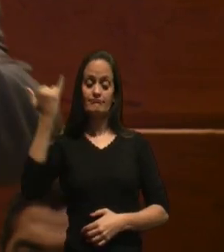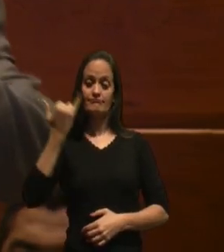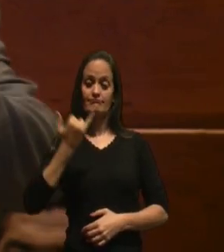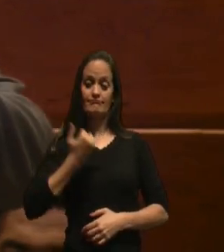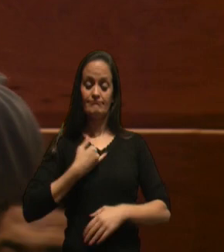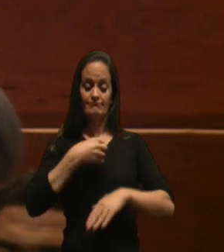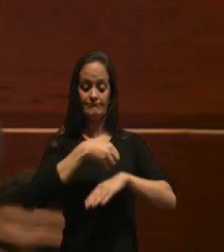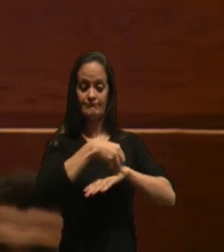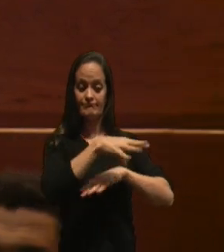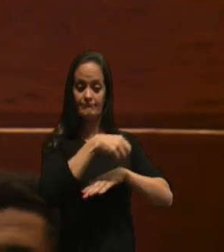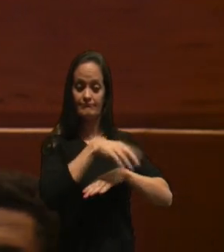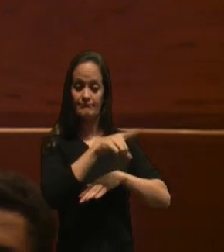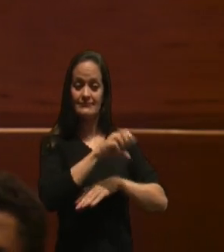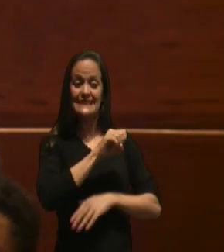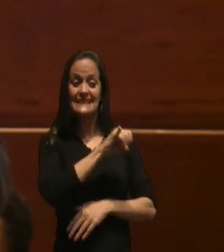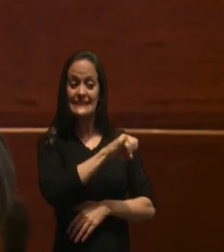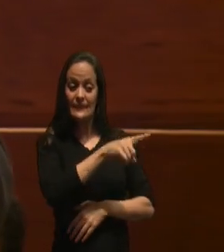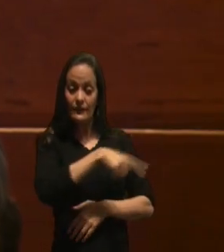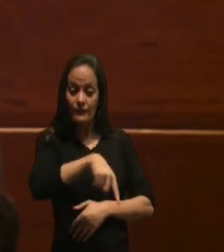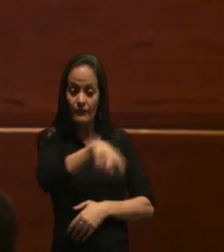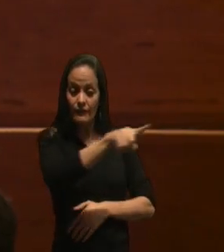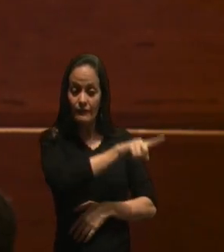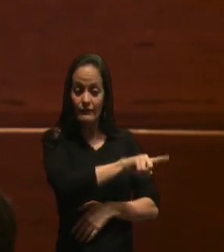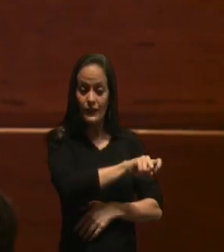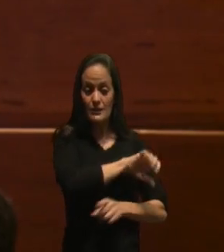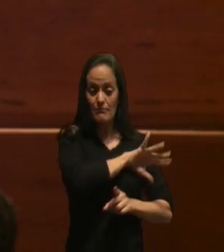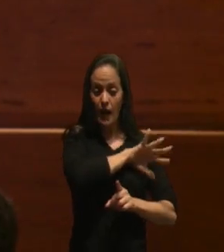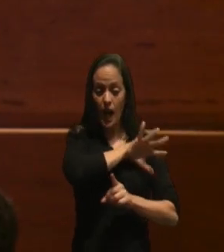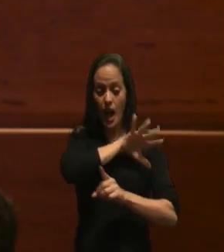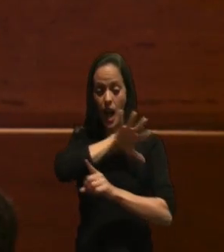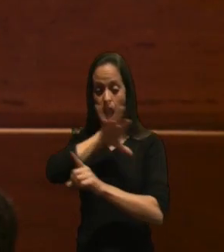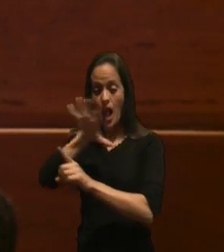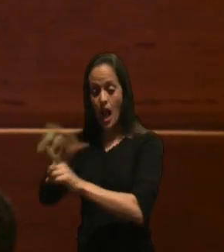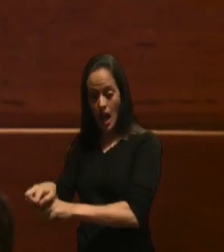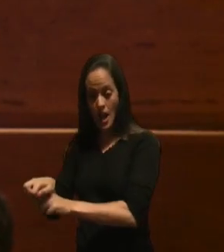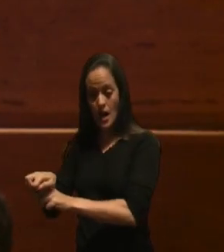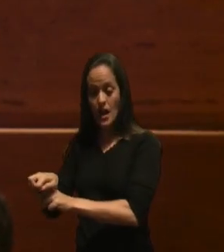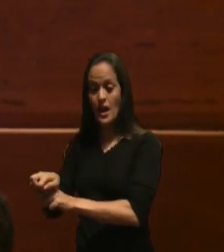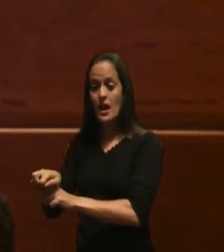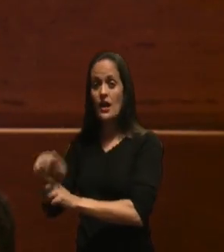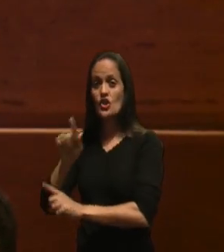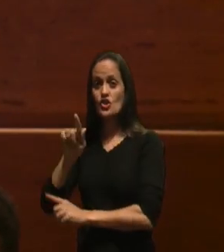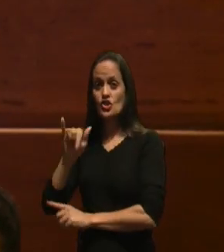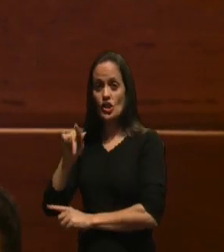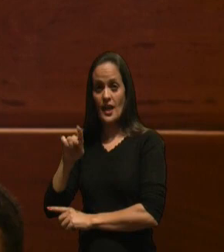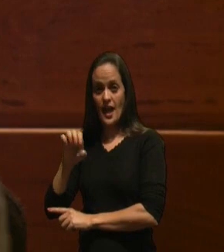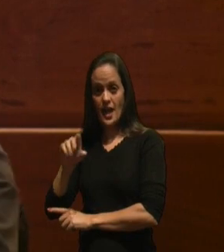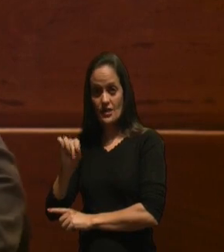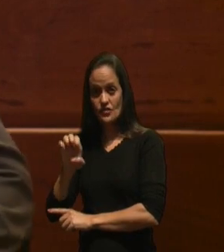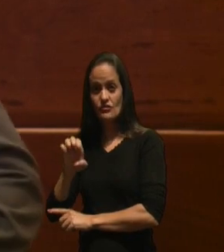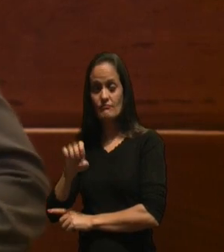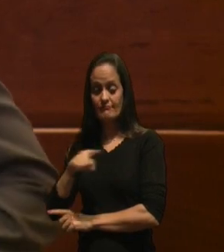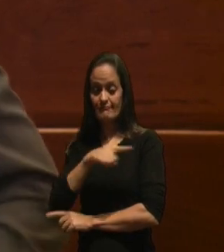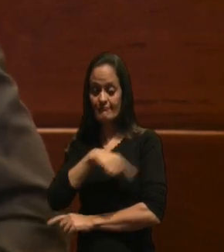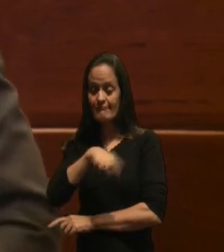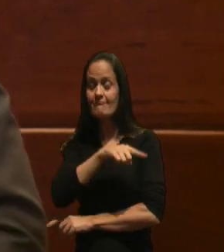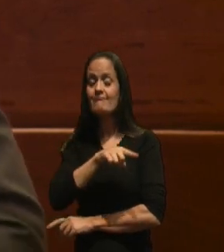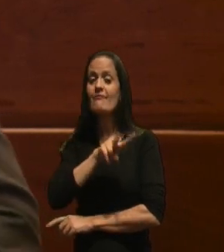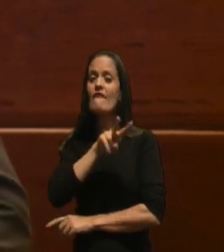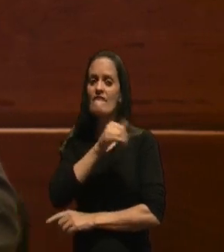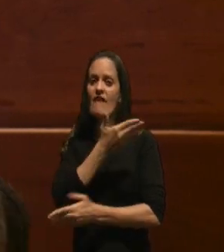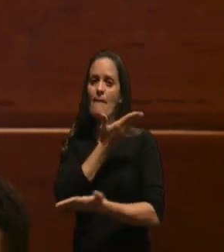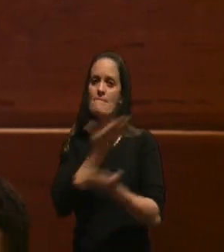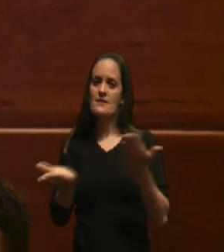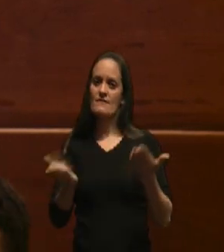vocês atacarem a Ramote Gileade, vocês vão perder a batalha, e você, rei Acabe, você vai perder a